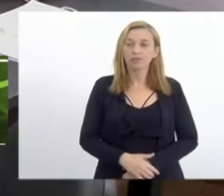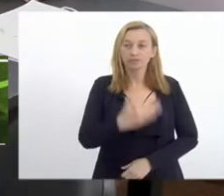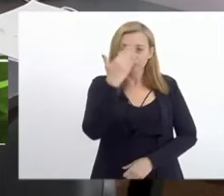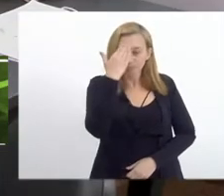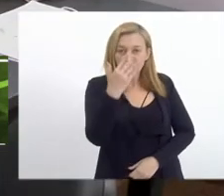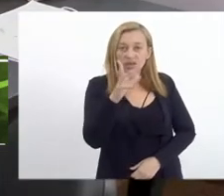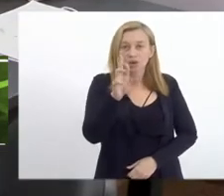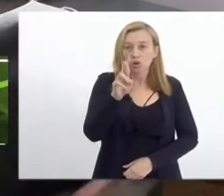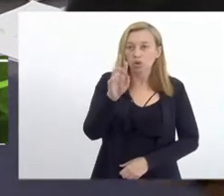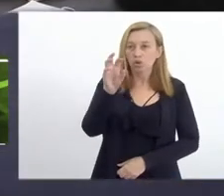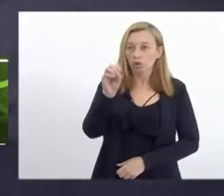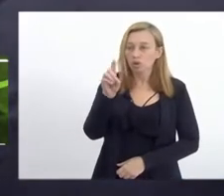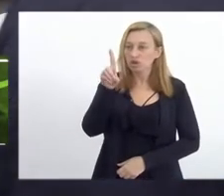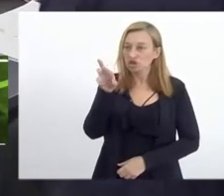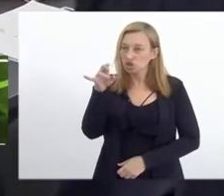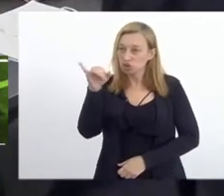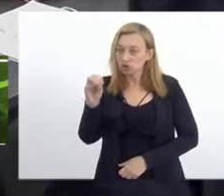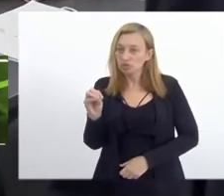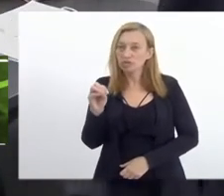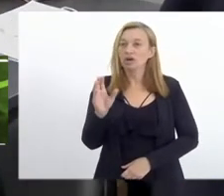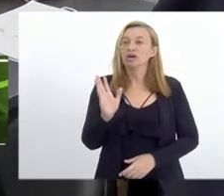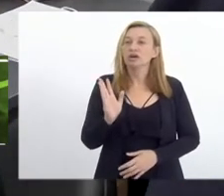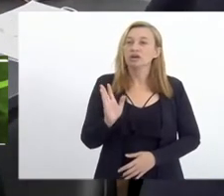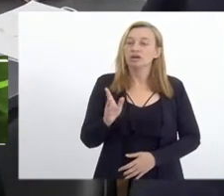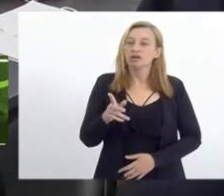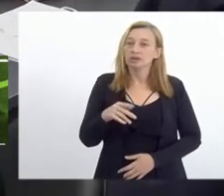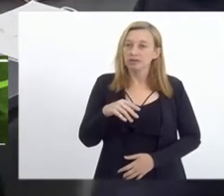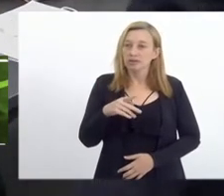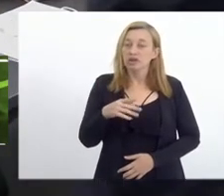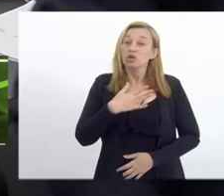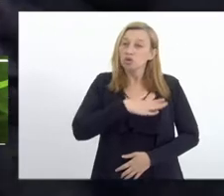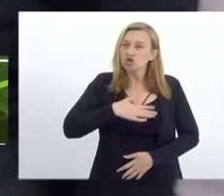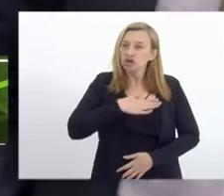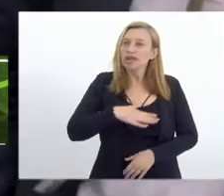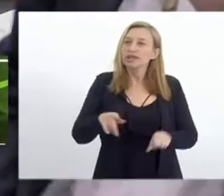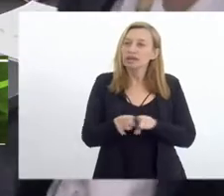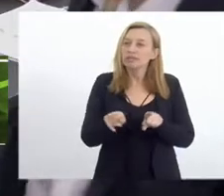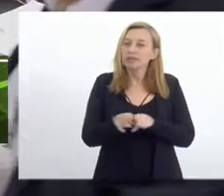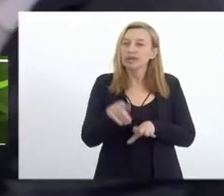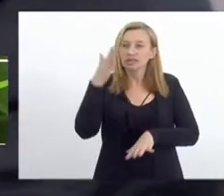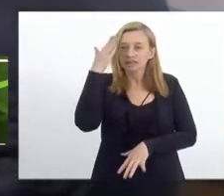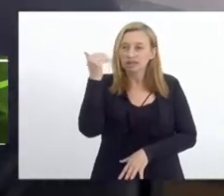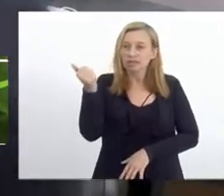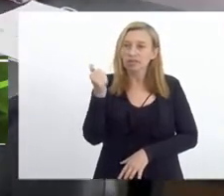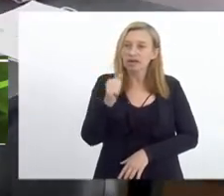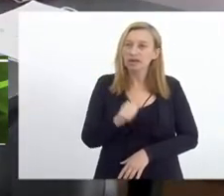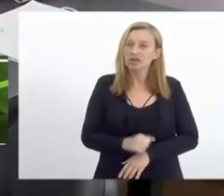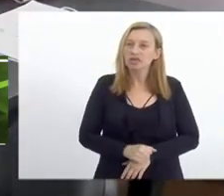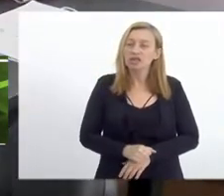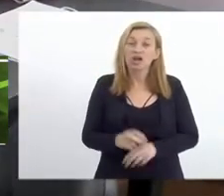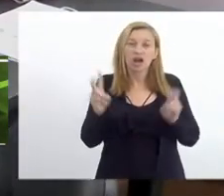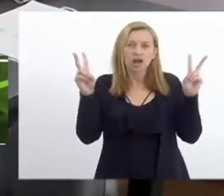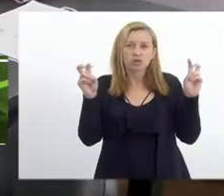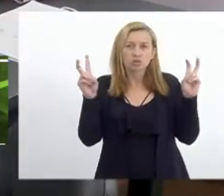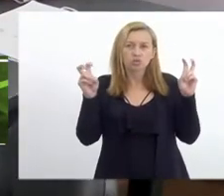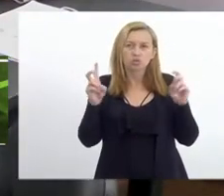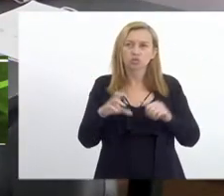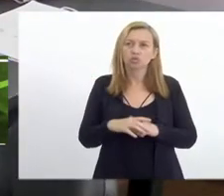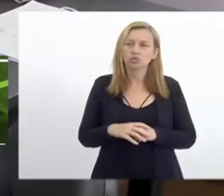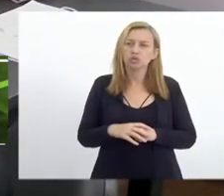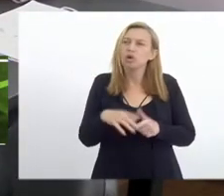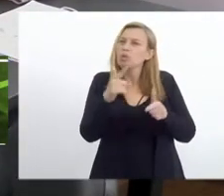Obrigado, Rodrigo. Pegando uma deixa também da sua fala, eu gostaria de saber também a sinalização de situações que